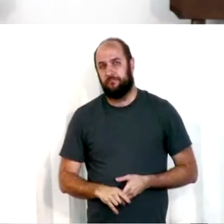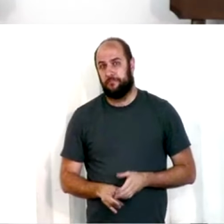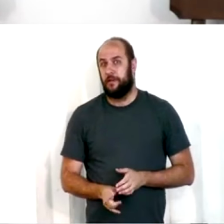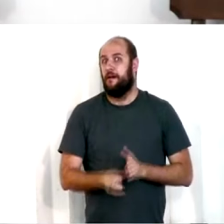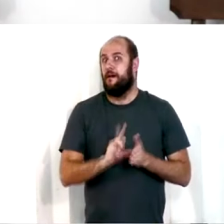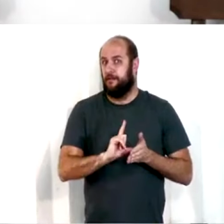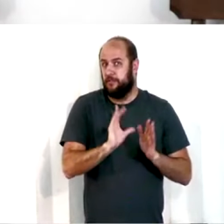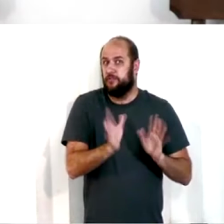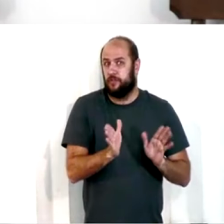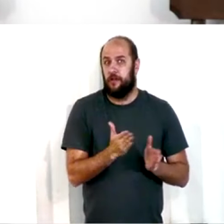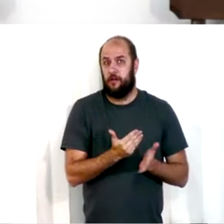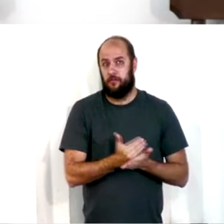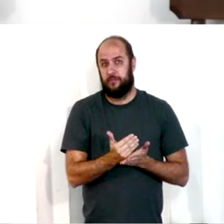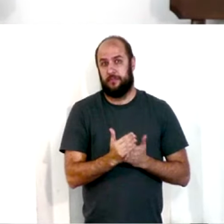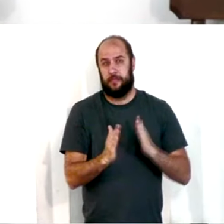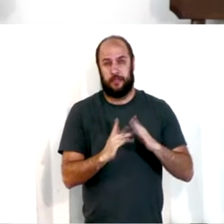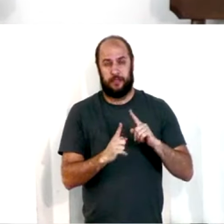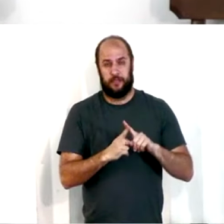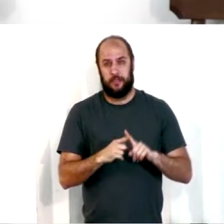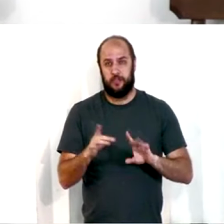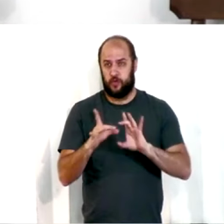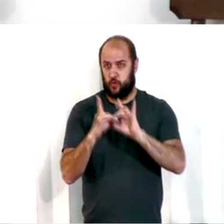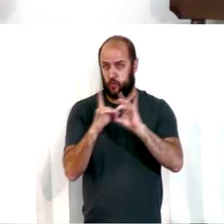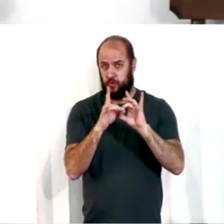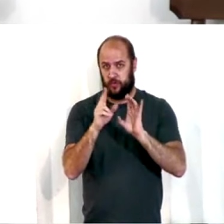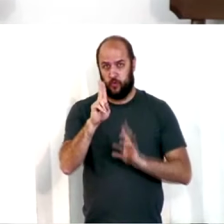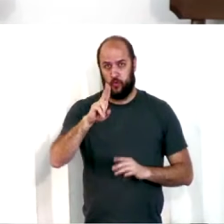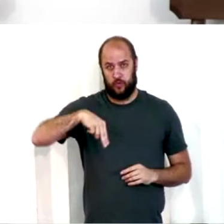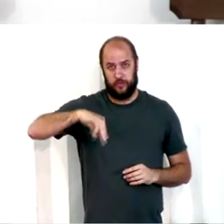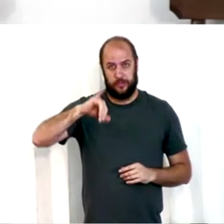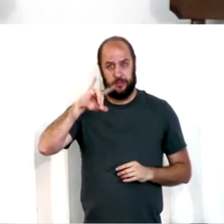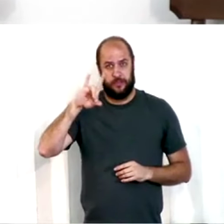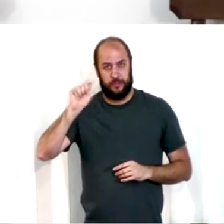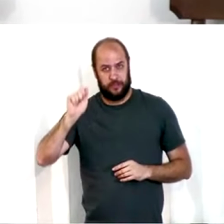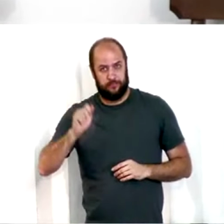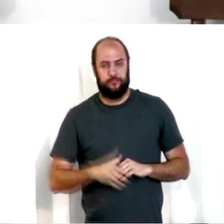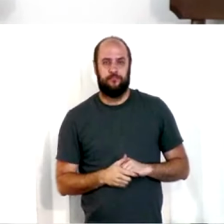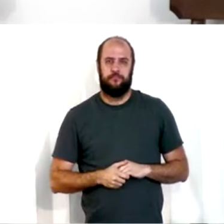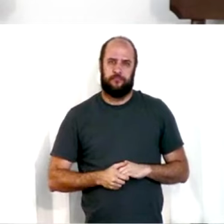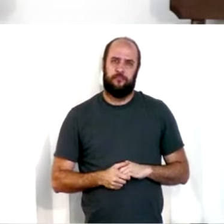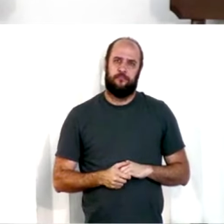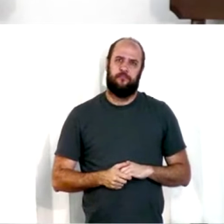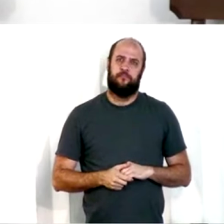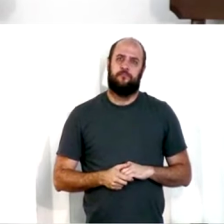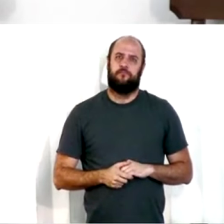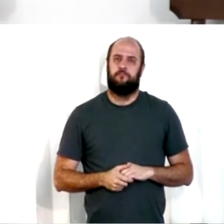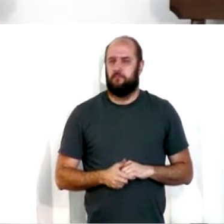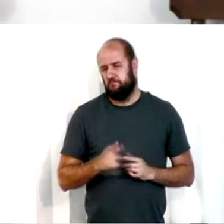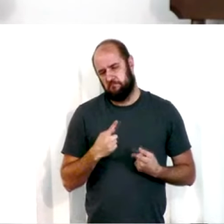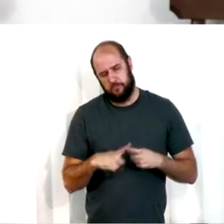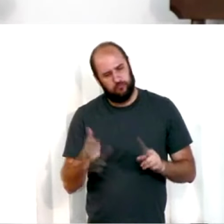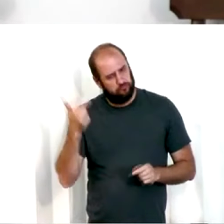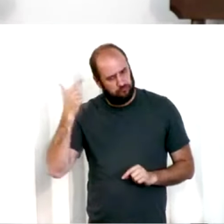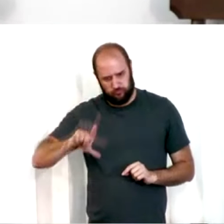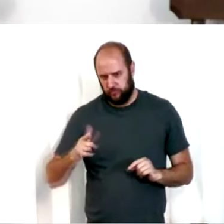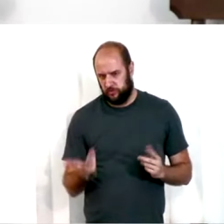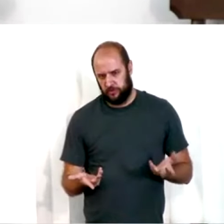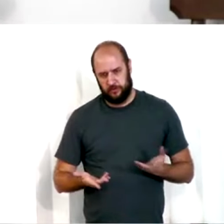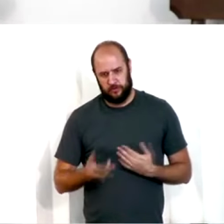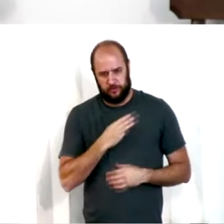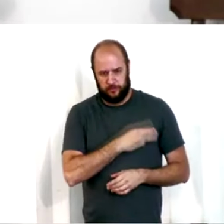Igreja Presbiteriana Unida, ali da Rua Helvética. Eles já tinham tentado plantar um trabalho missionário aqui, não deu certo. O